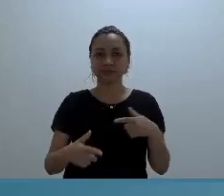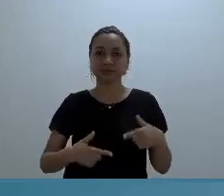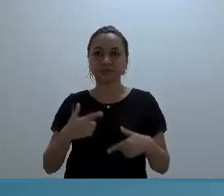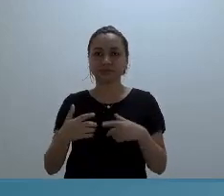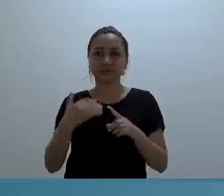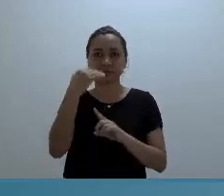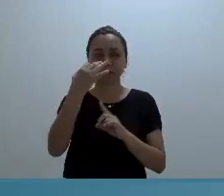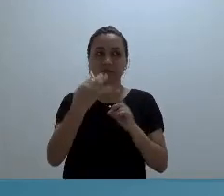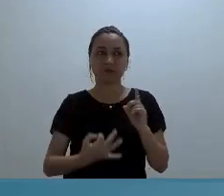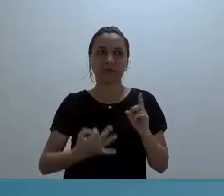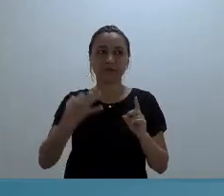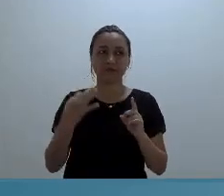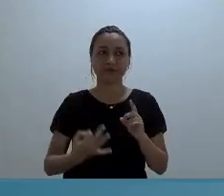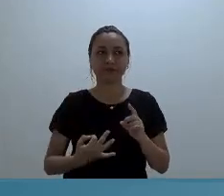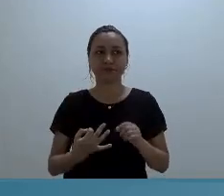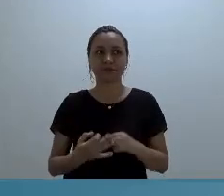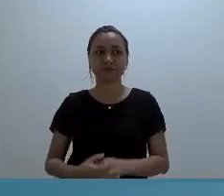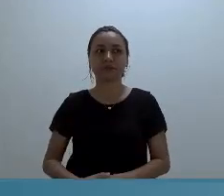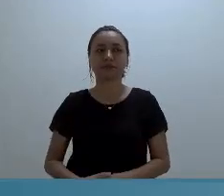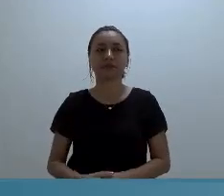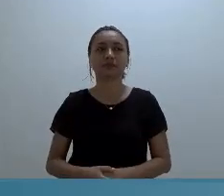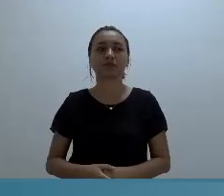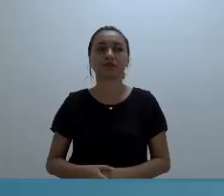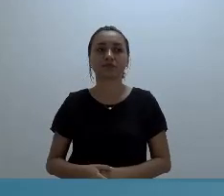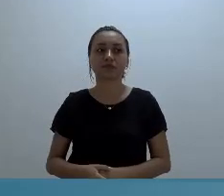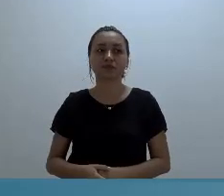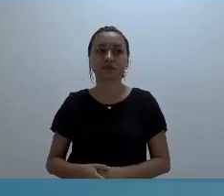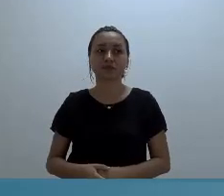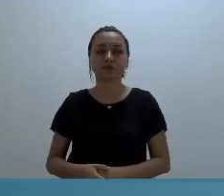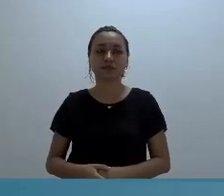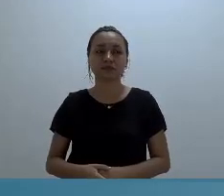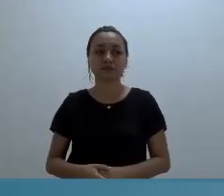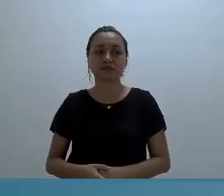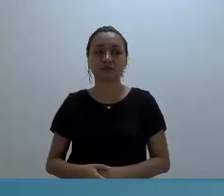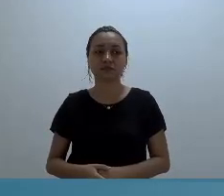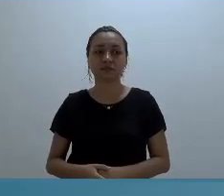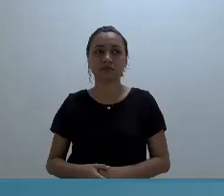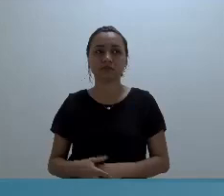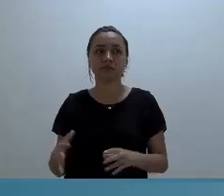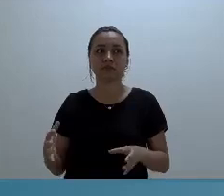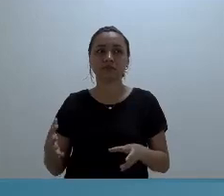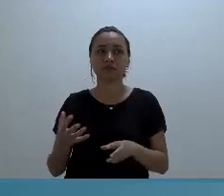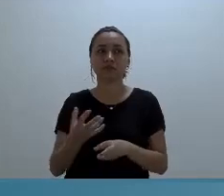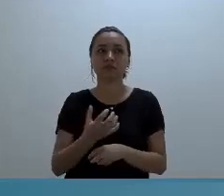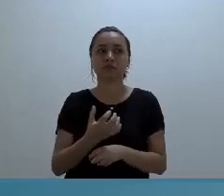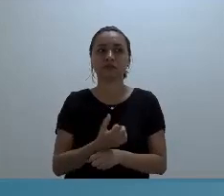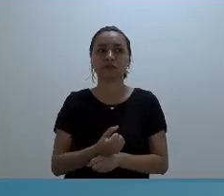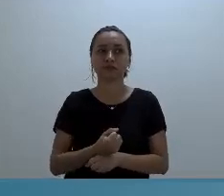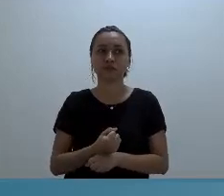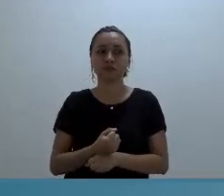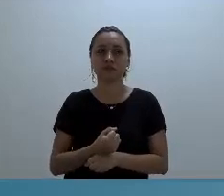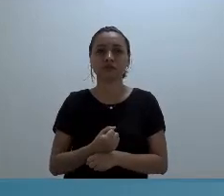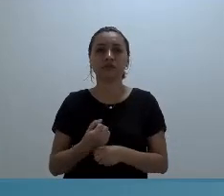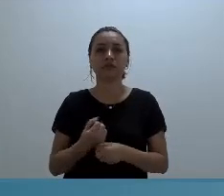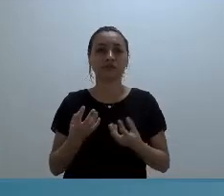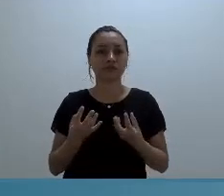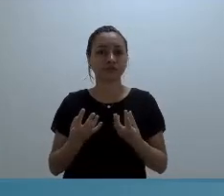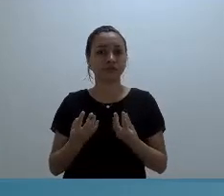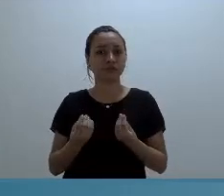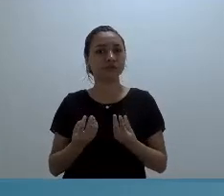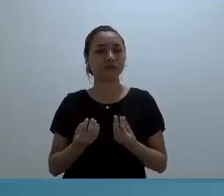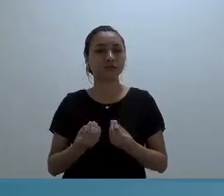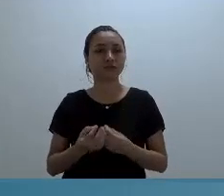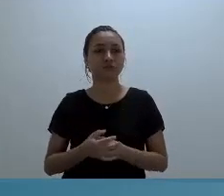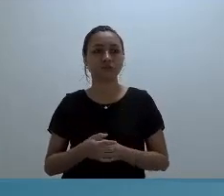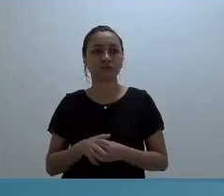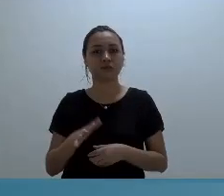Fonseca, Silvana Maria de Lima Silva, Sandra Maria Ferreira Castelo Branco. A Secretaria Judiciária certificou que